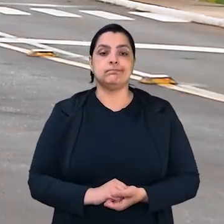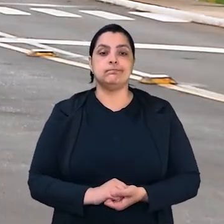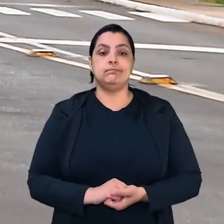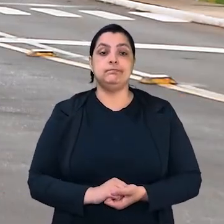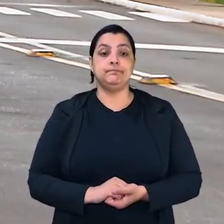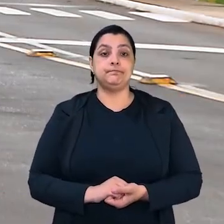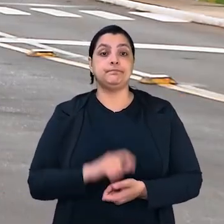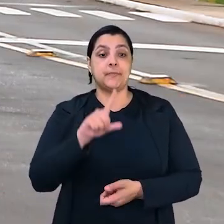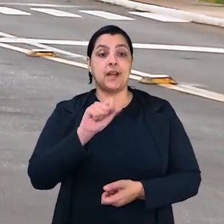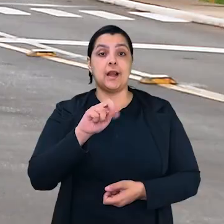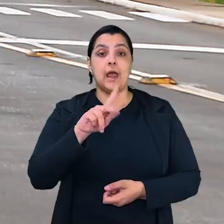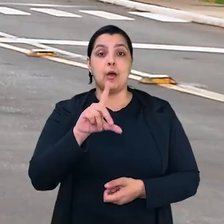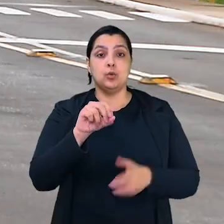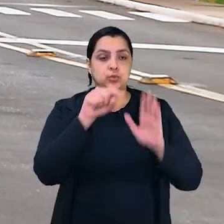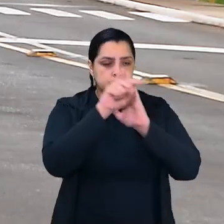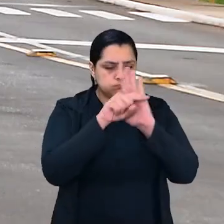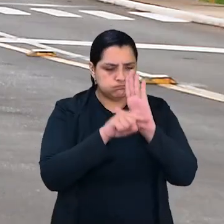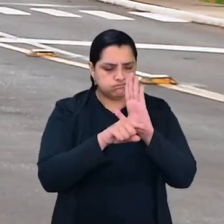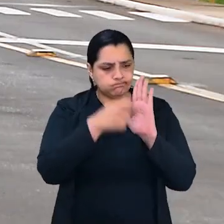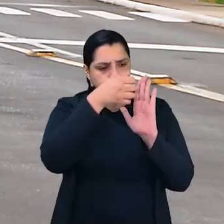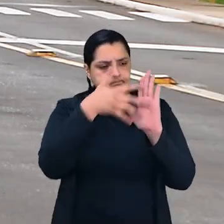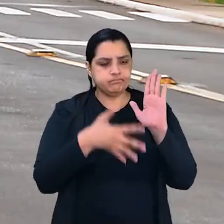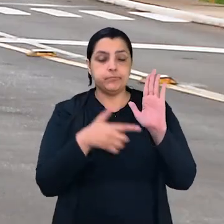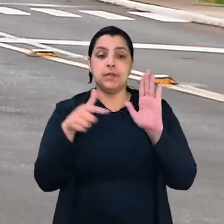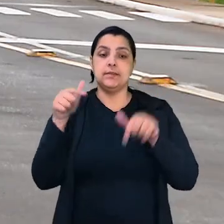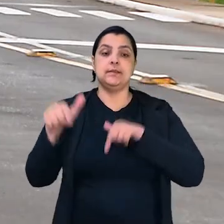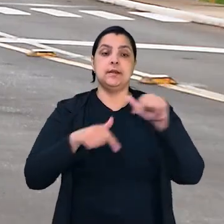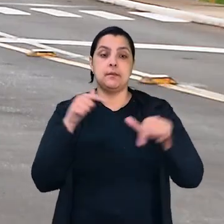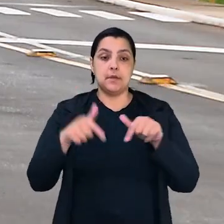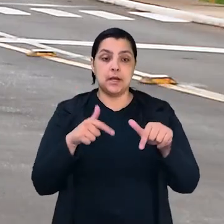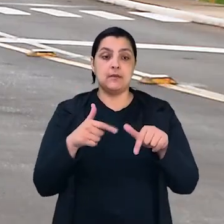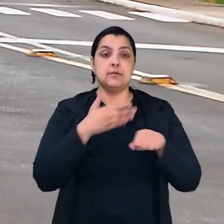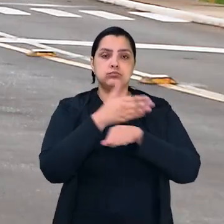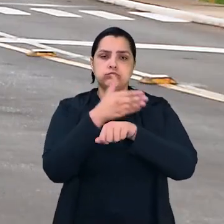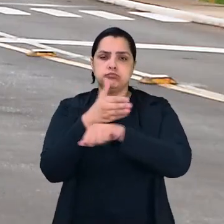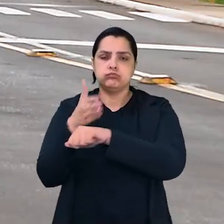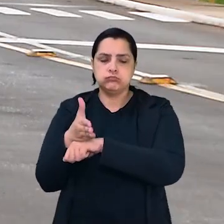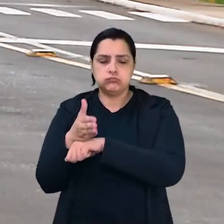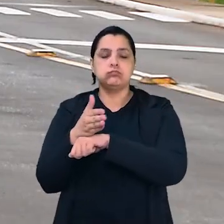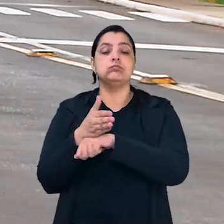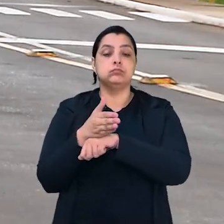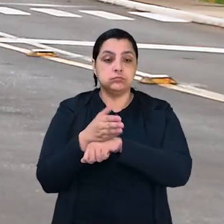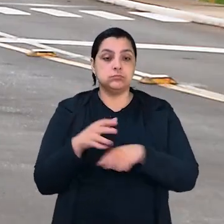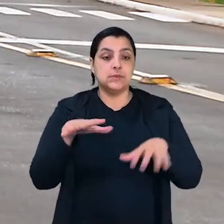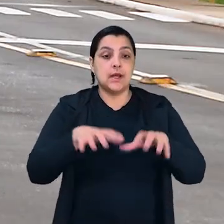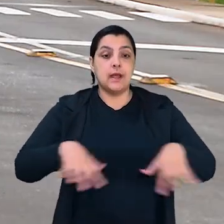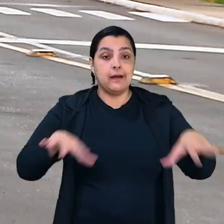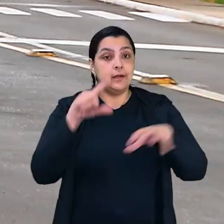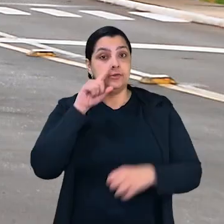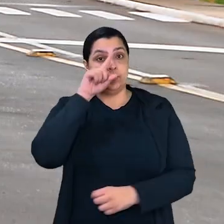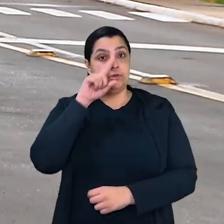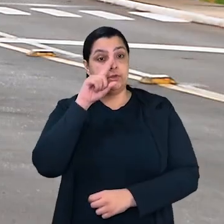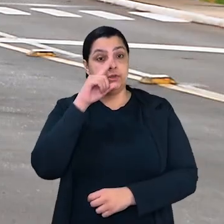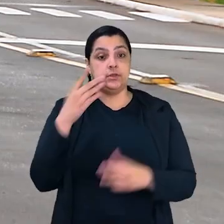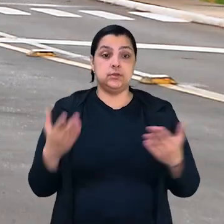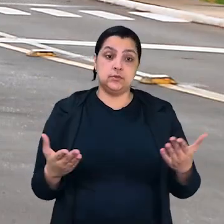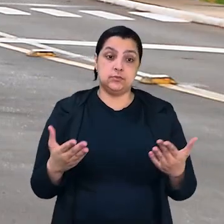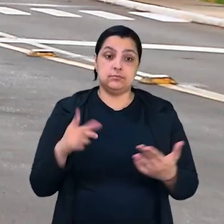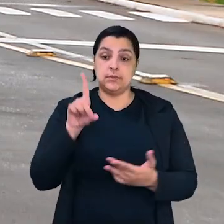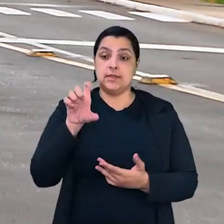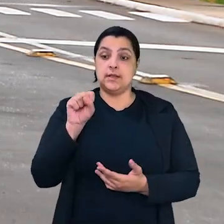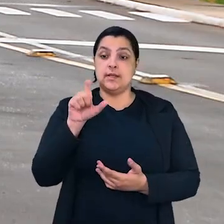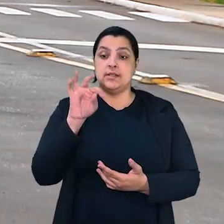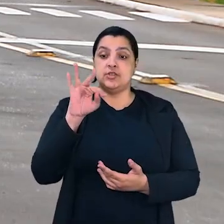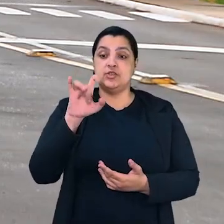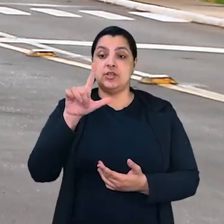periculosidade. Segundo o laudo pericial, o empregado trabalhava de forma habitual e permanente em áreas de risco,